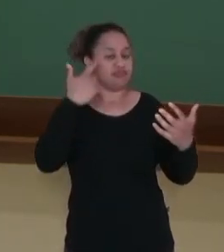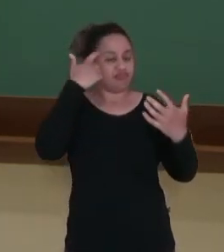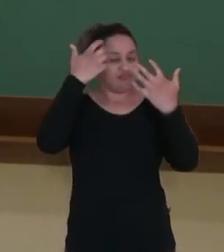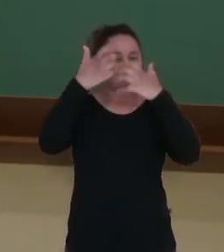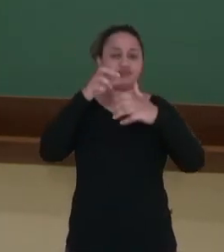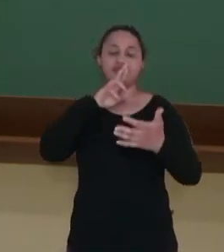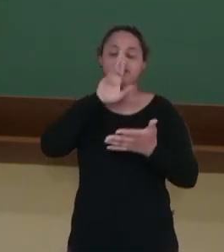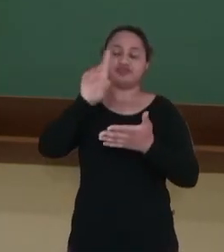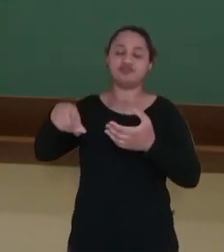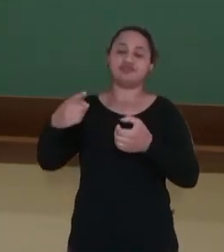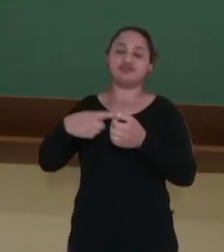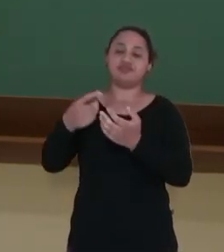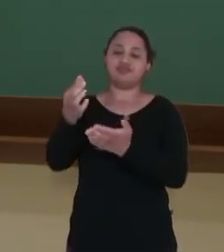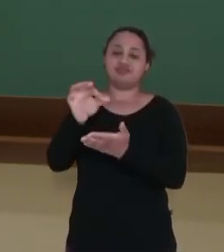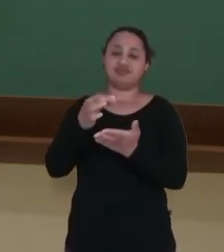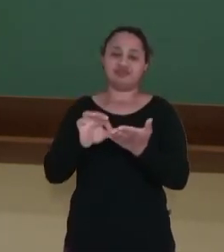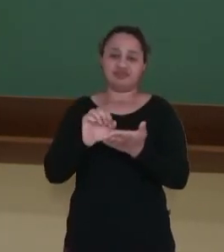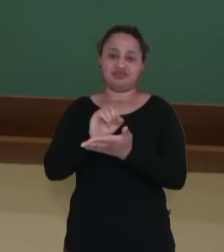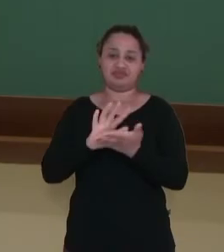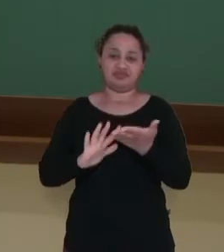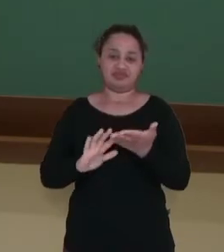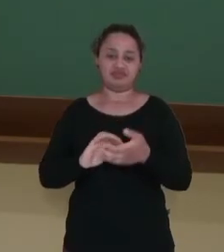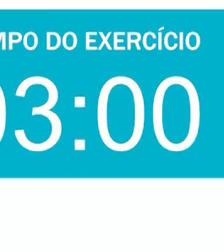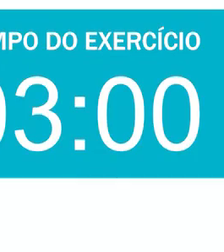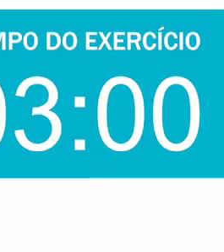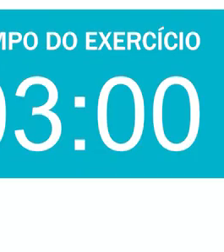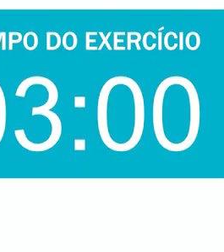que eu volto já já comentando essa questão com vocês.